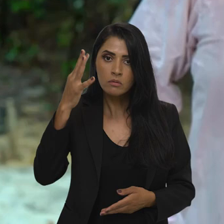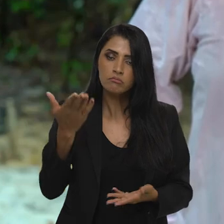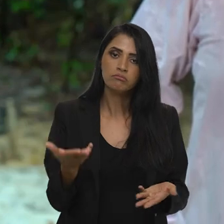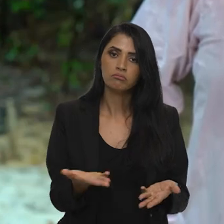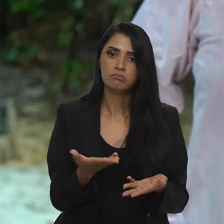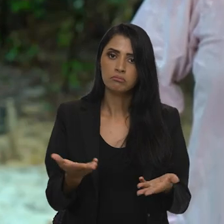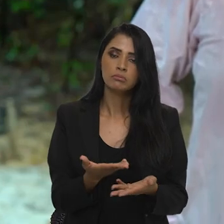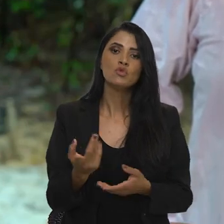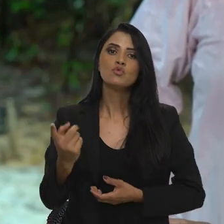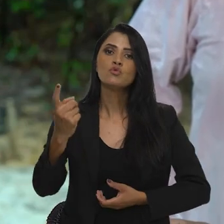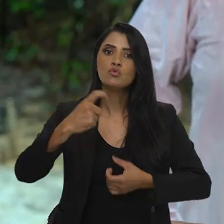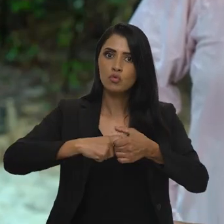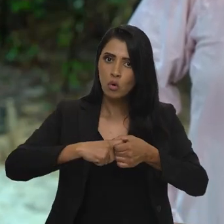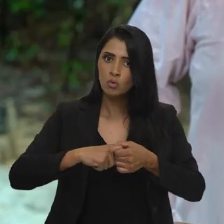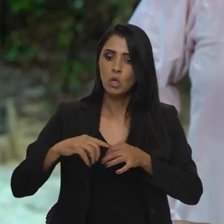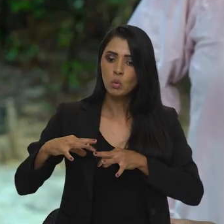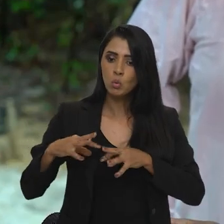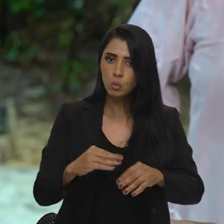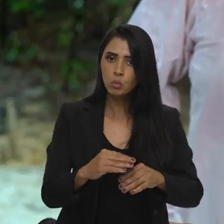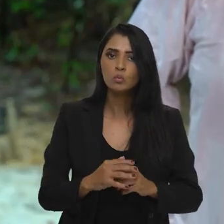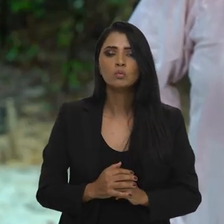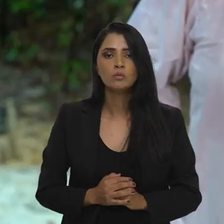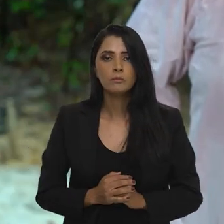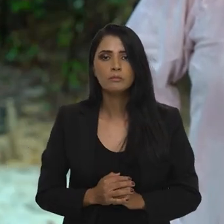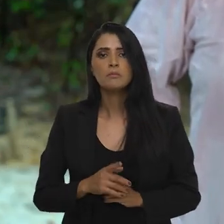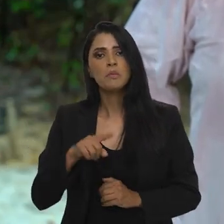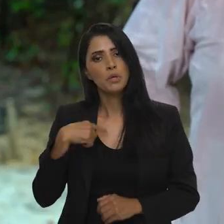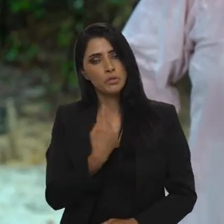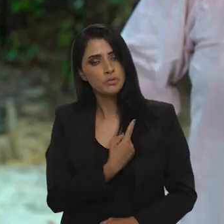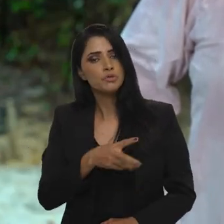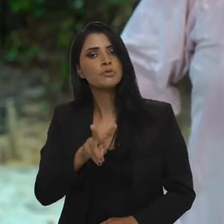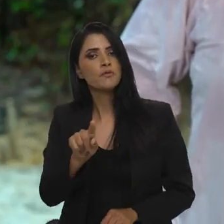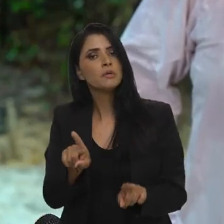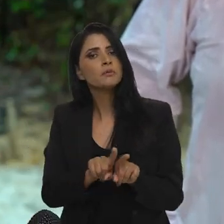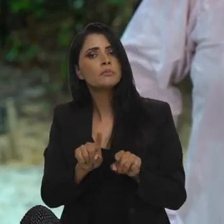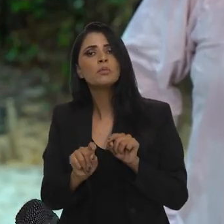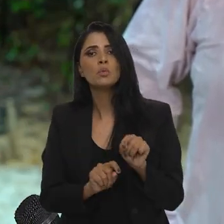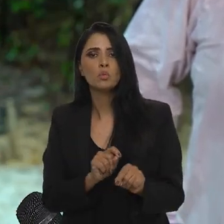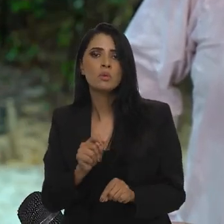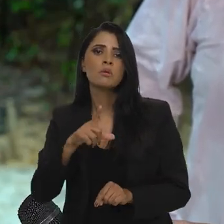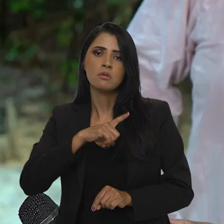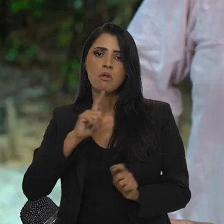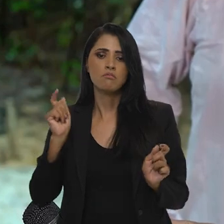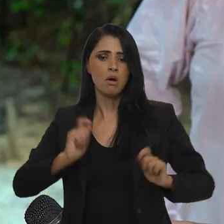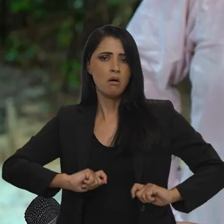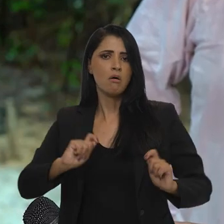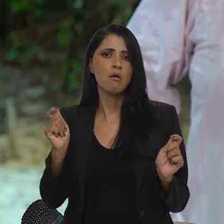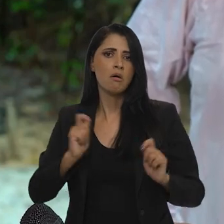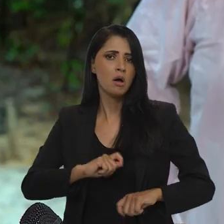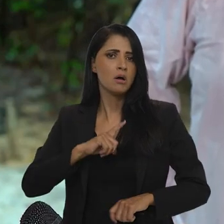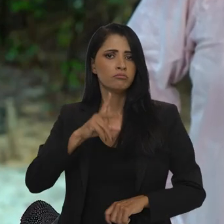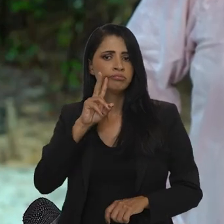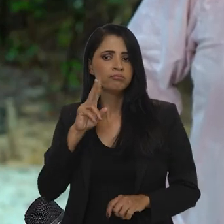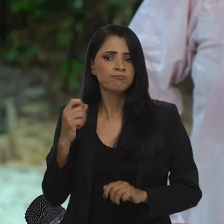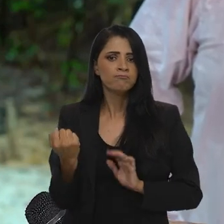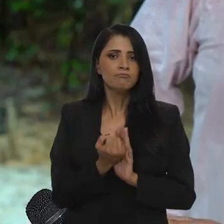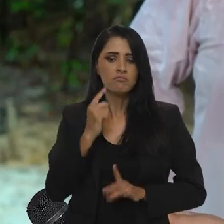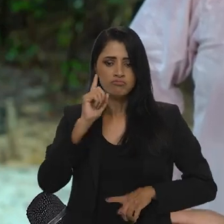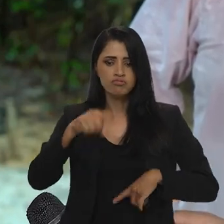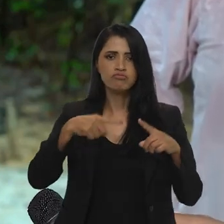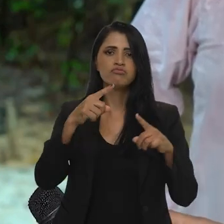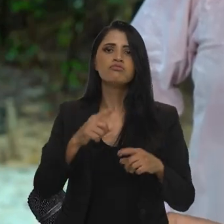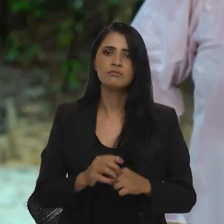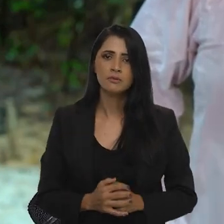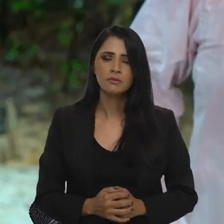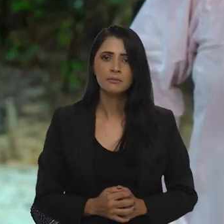tomar a decisão de recompor integralmente, e com isso nós vamos ter a capacidade de ver o